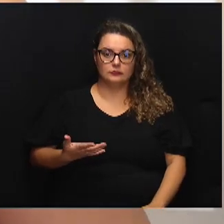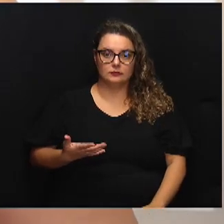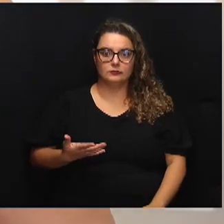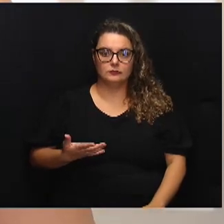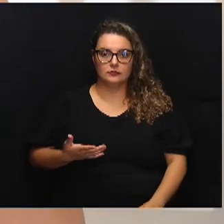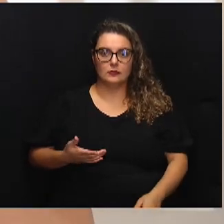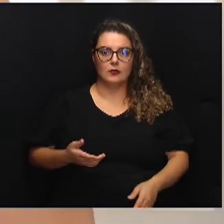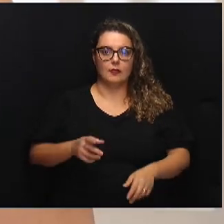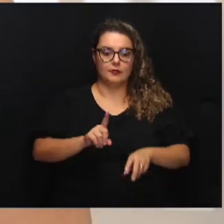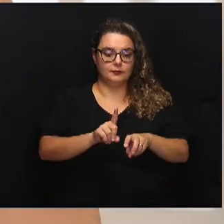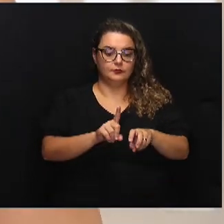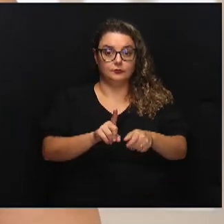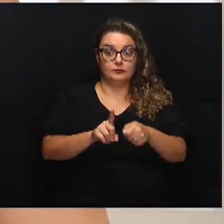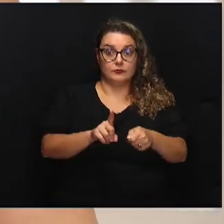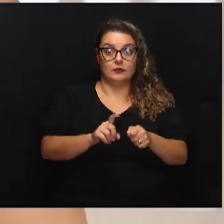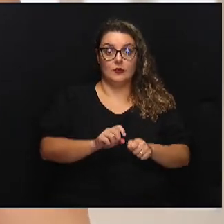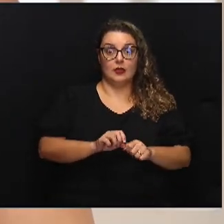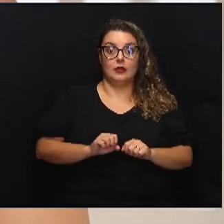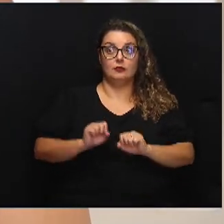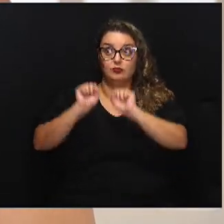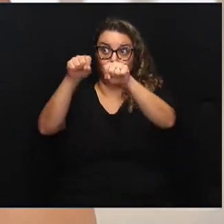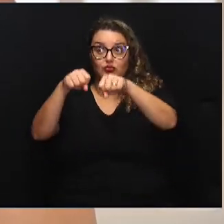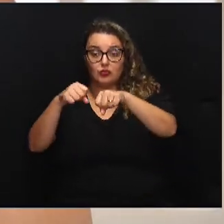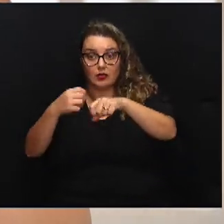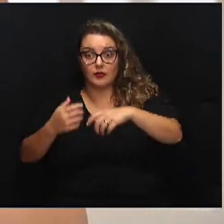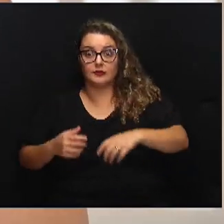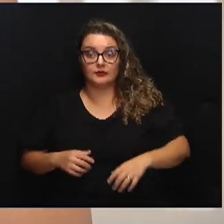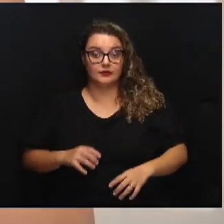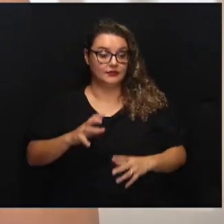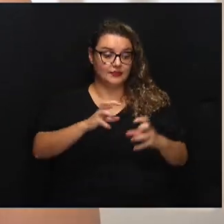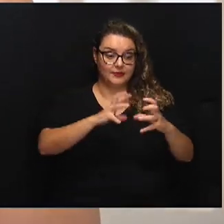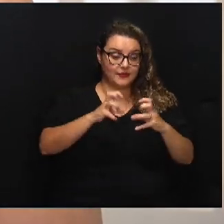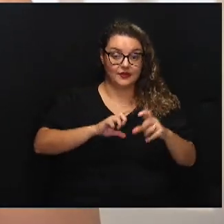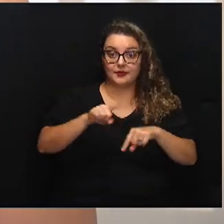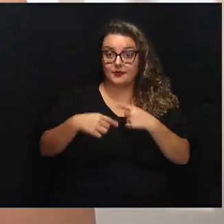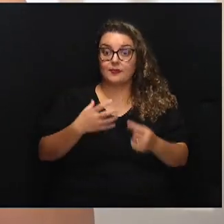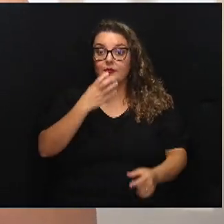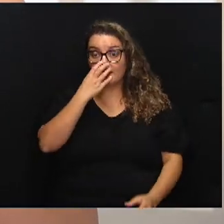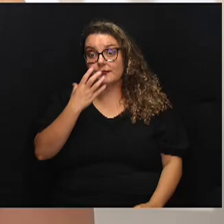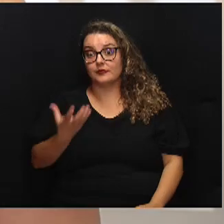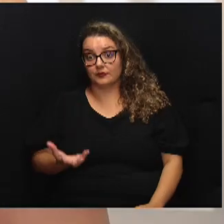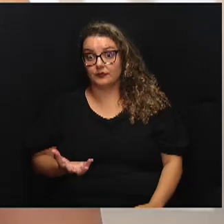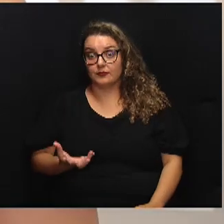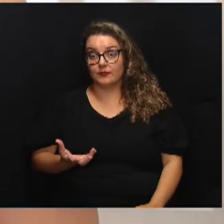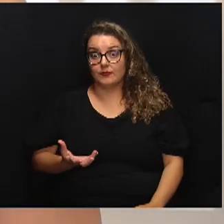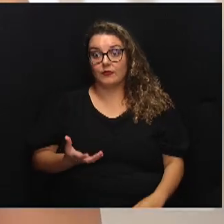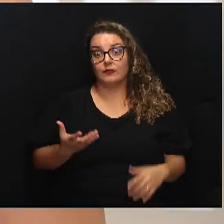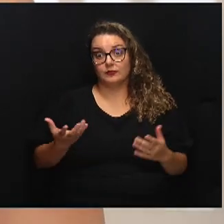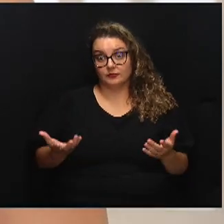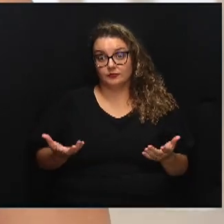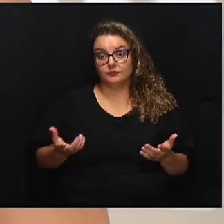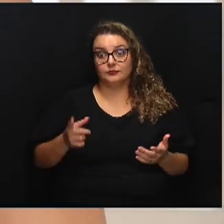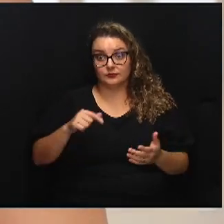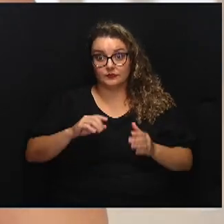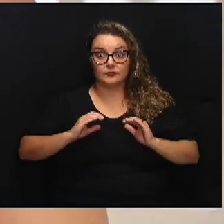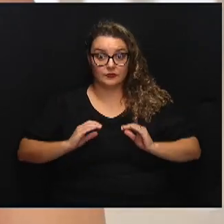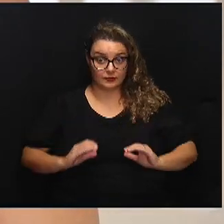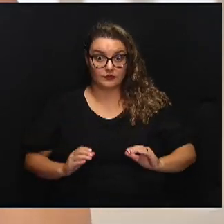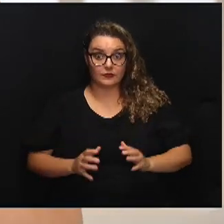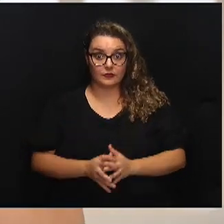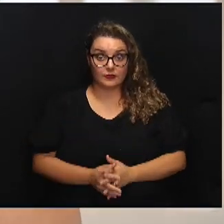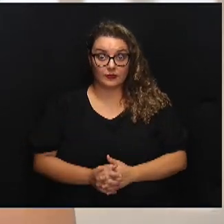dava aquele salto, assim, tudo mais, sempre queria brigar com os cachorros. Então, enfim, tinha um comportamento